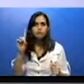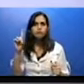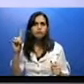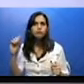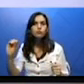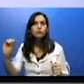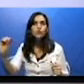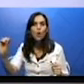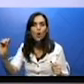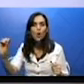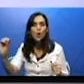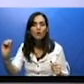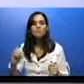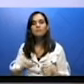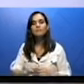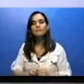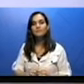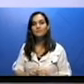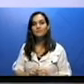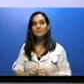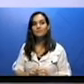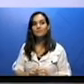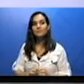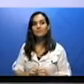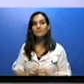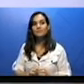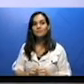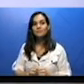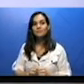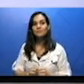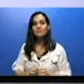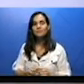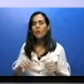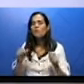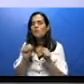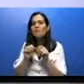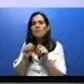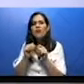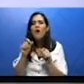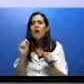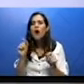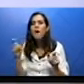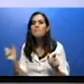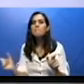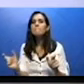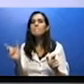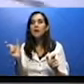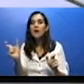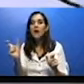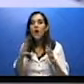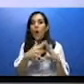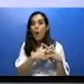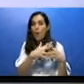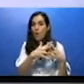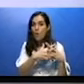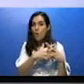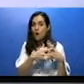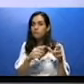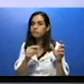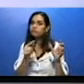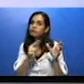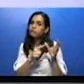dor o b e o então eu formei aqui uma consoante e uma vogal